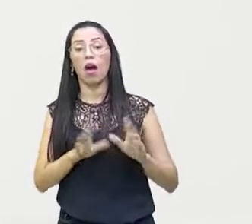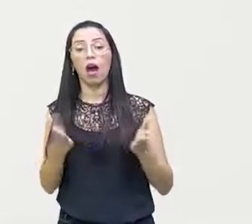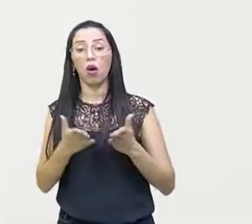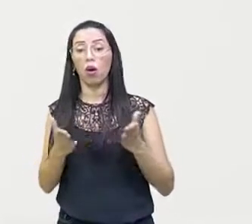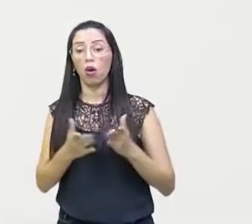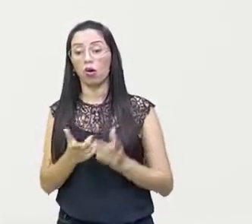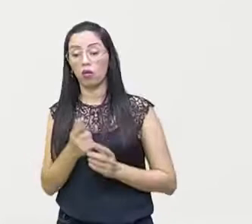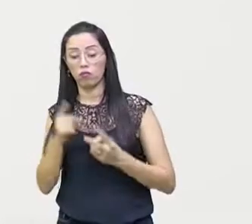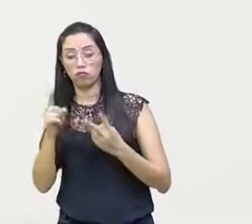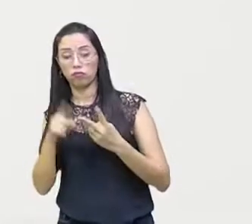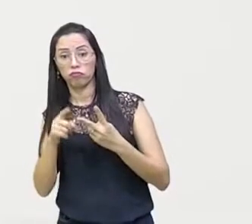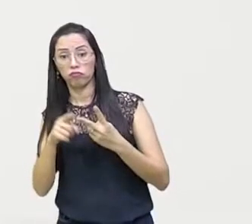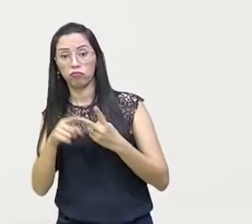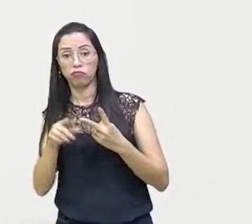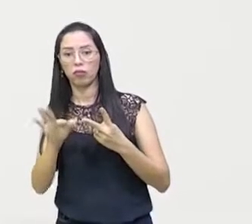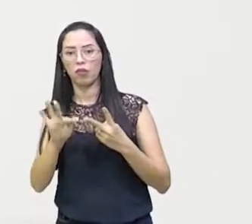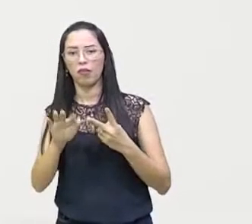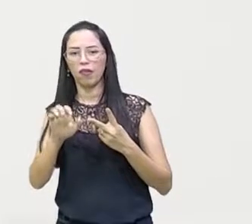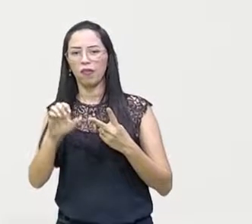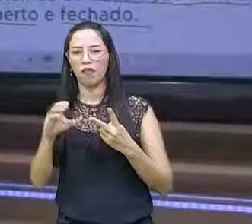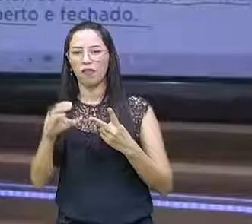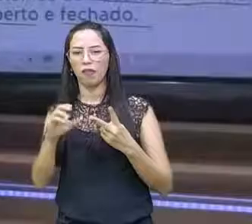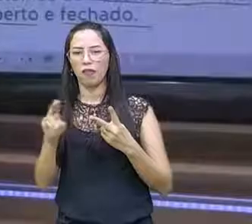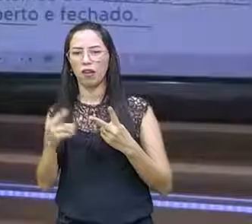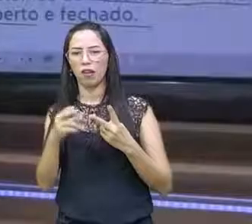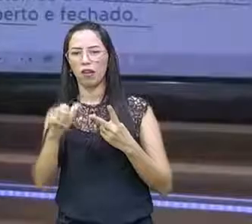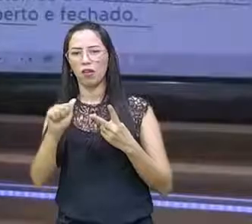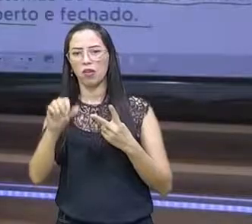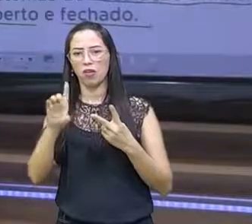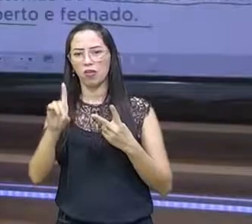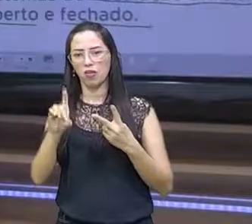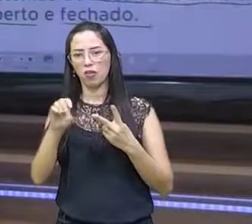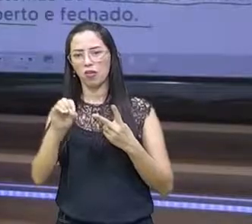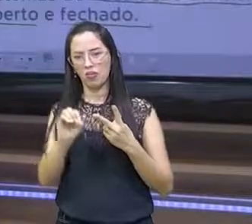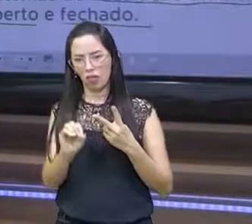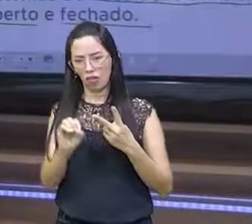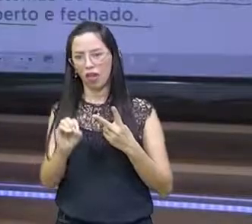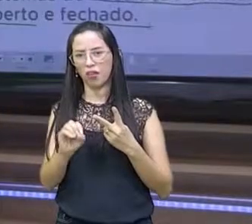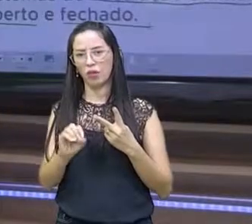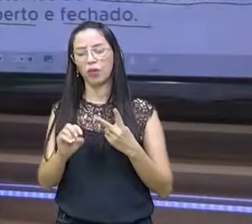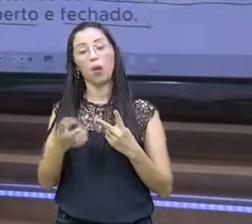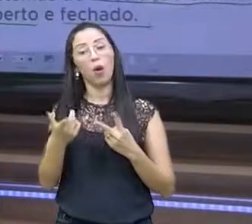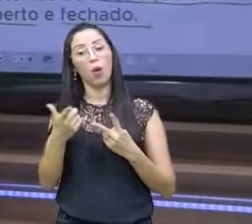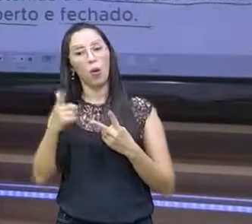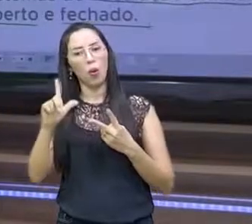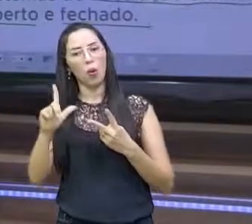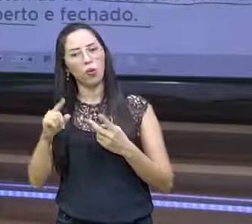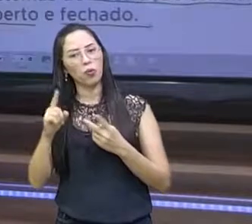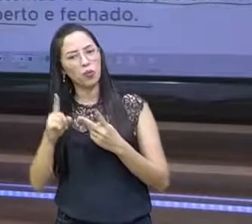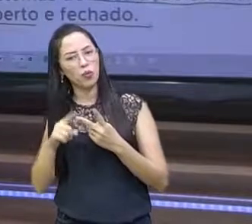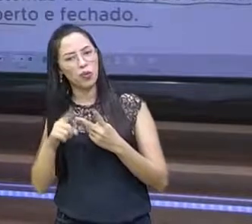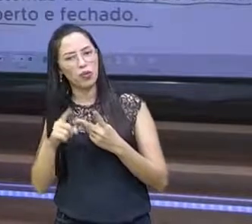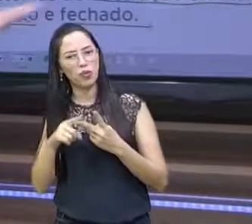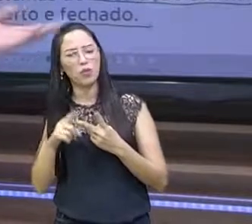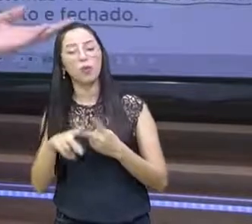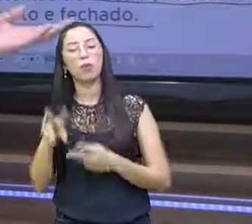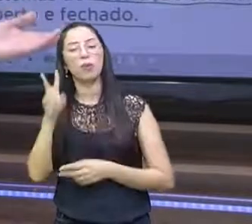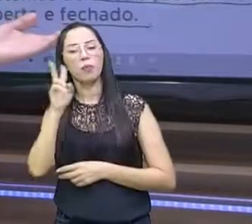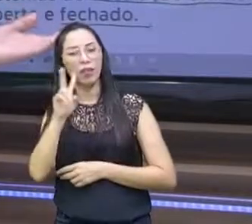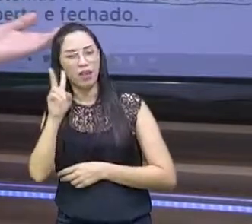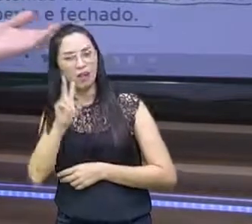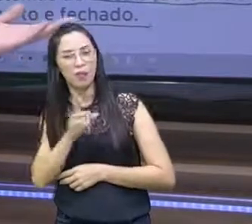sim um órgão que faz com que o sangue circule por todo o corpo. Então, lembram do coração. Sempre que tiver